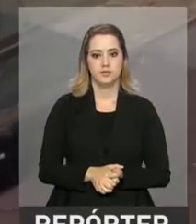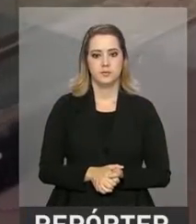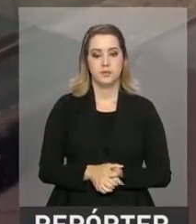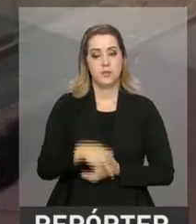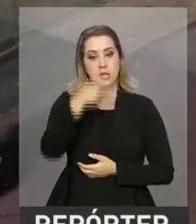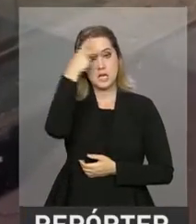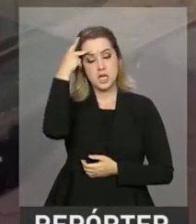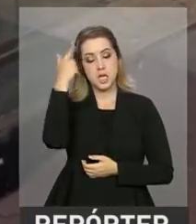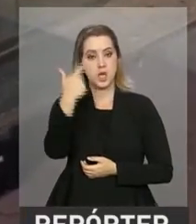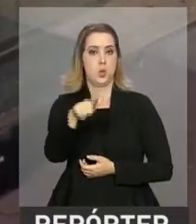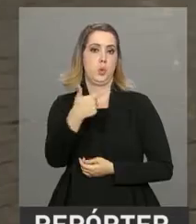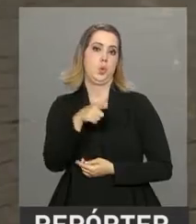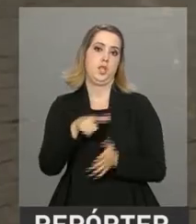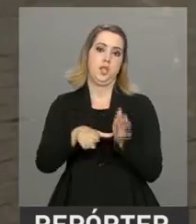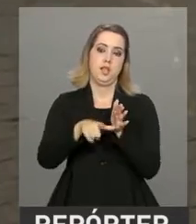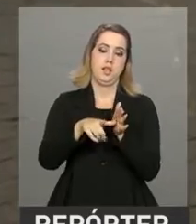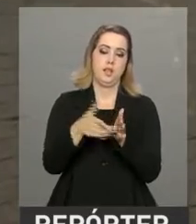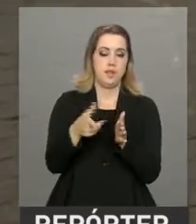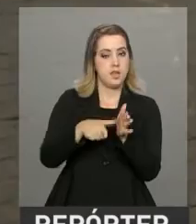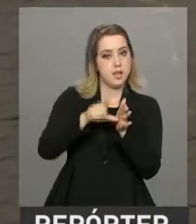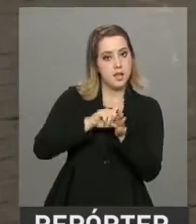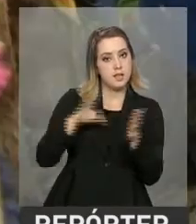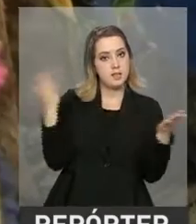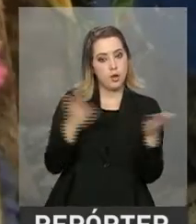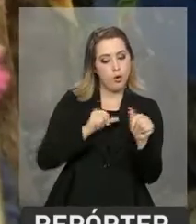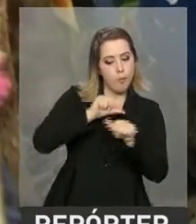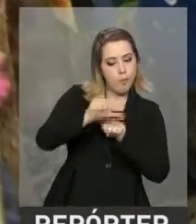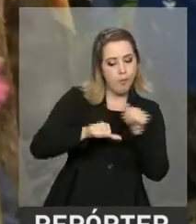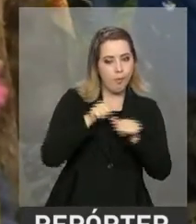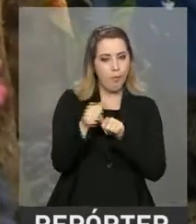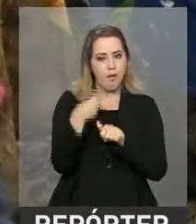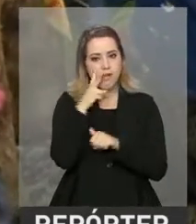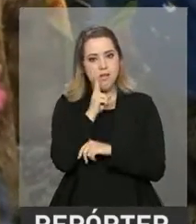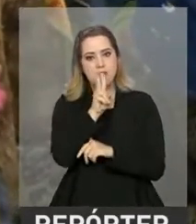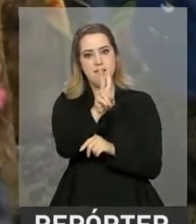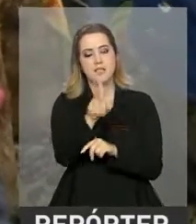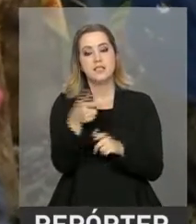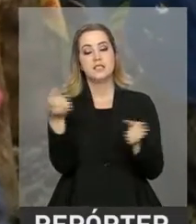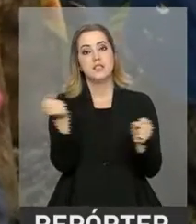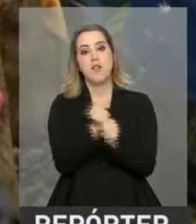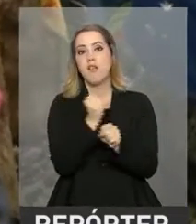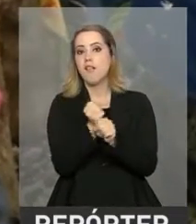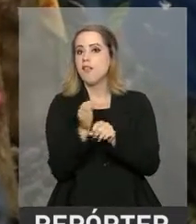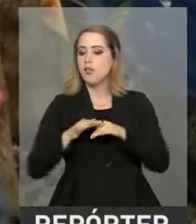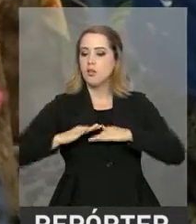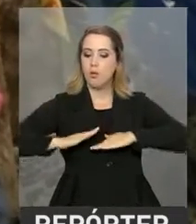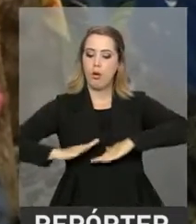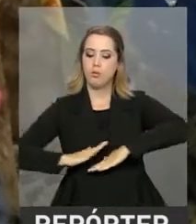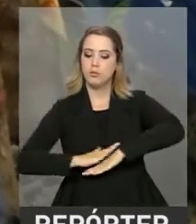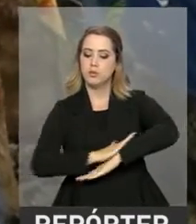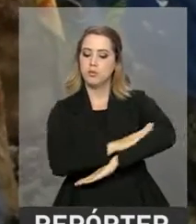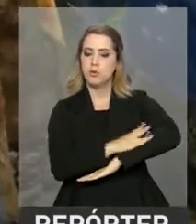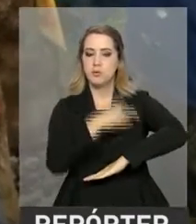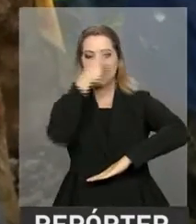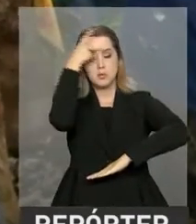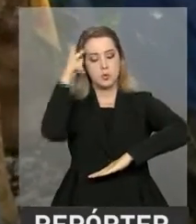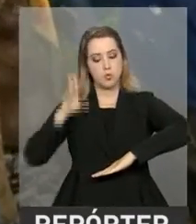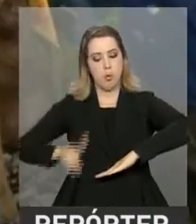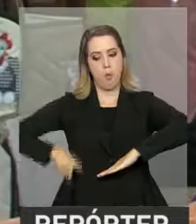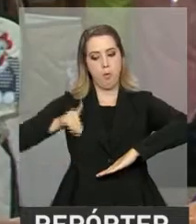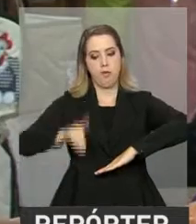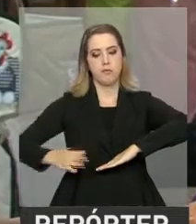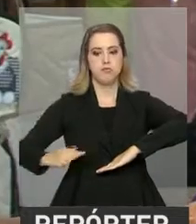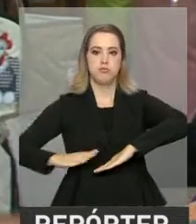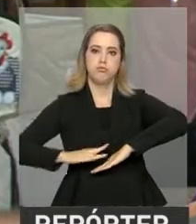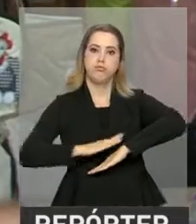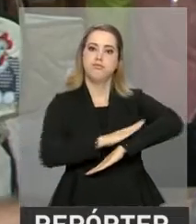Quem ainda não estava adaptado, agora está. No caminho, flagramos uma barraca instalando rampas para o acesso de cadeiras de rodas.